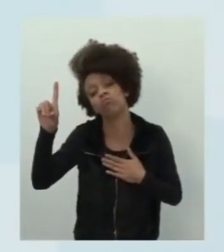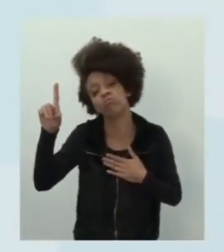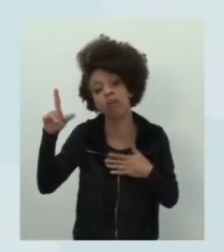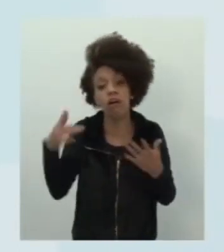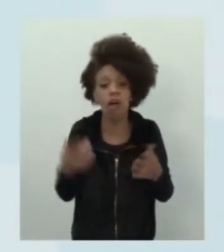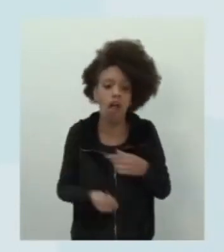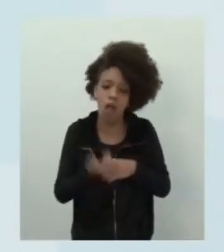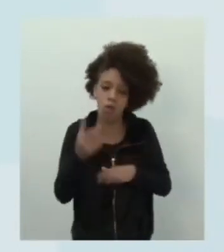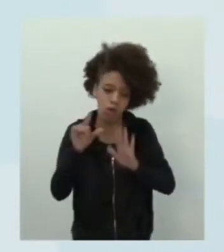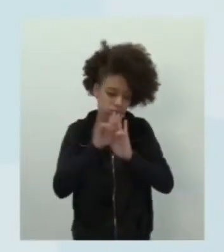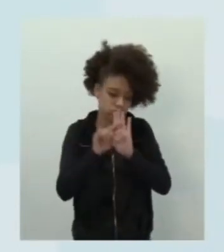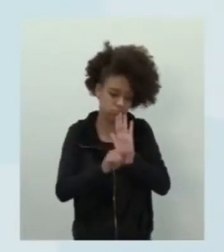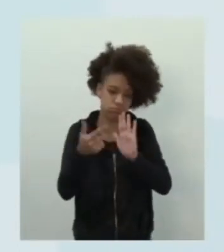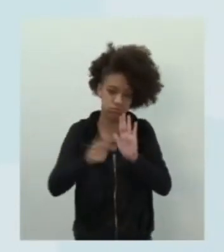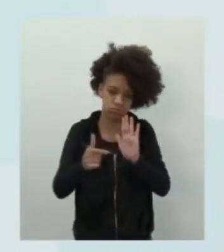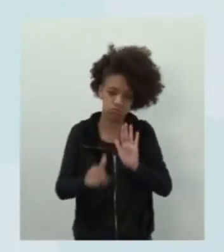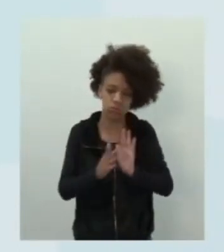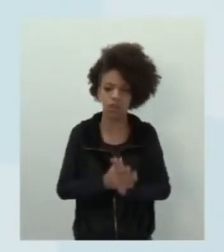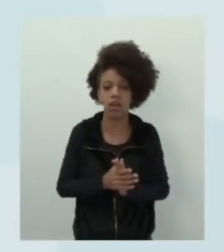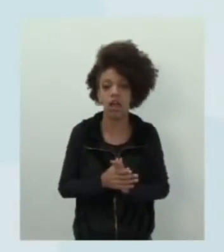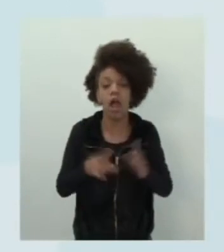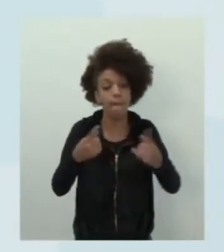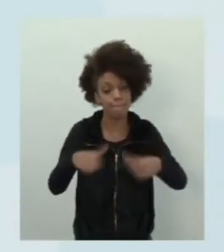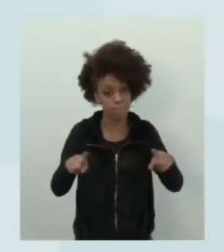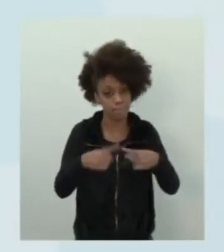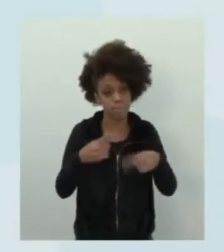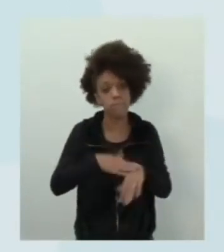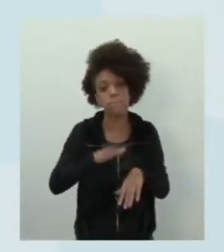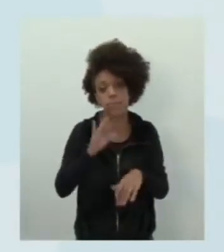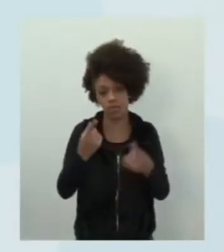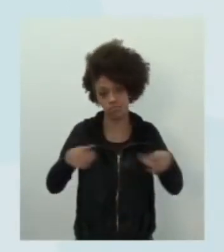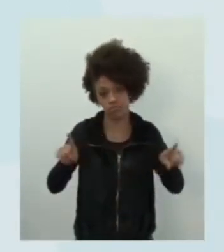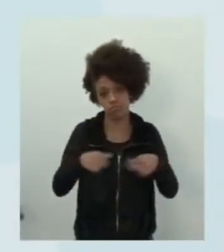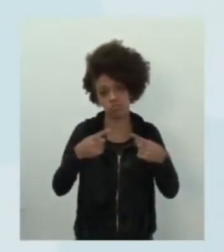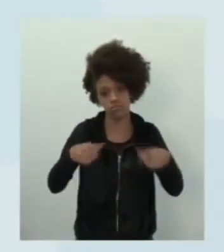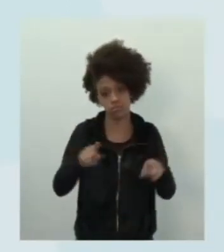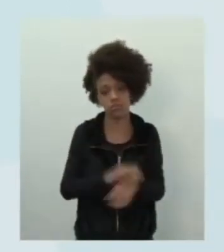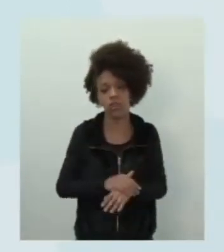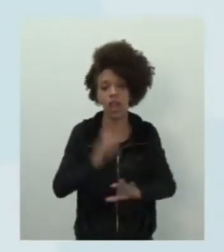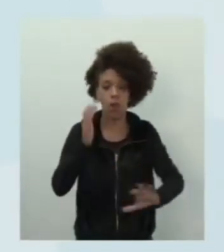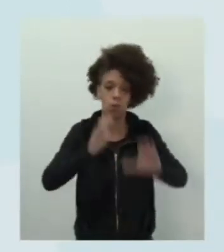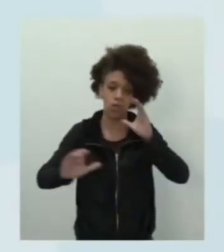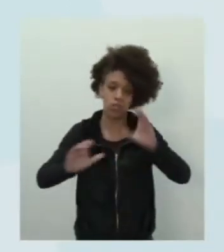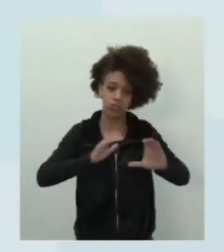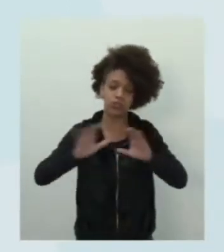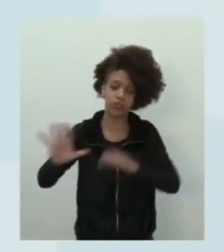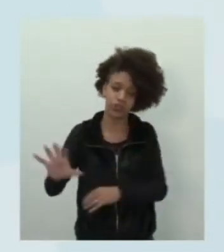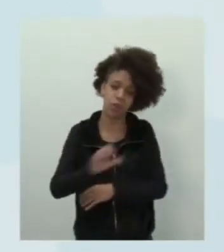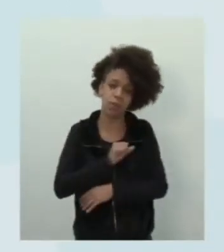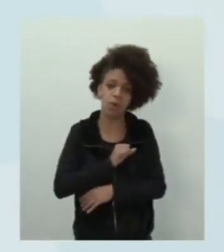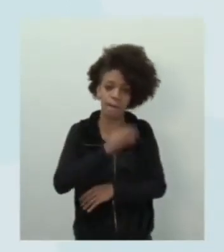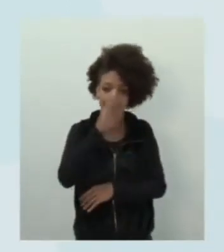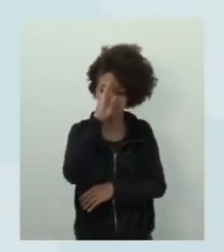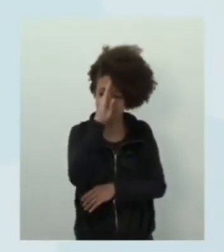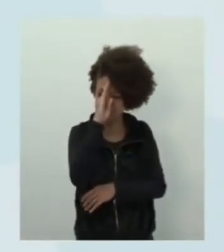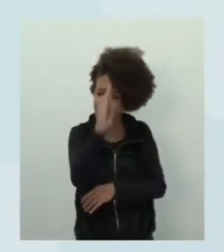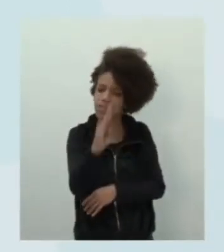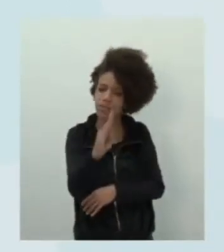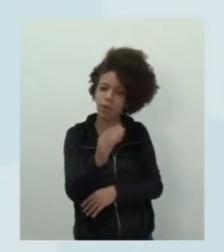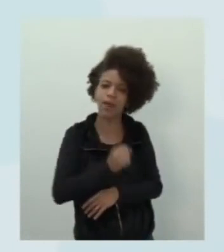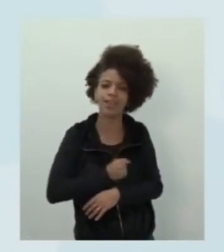como um refrão. Predomínio da musicalidade, é muito mais musical do que uma cantiga de amor. Assunto principal,